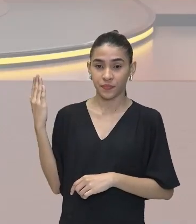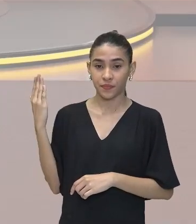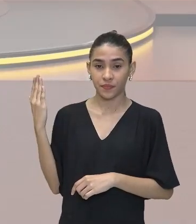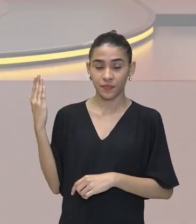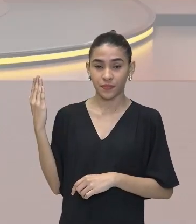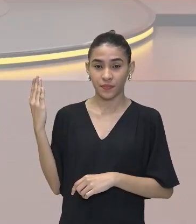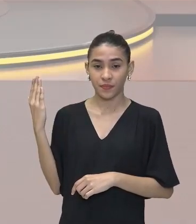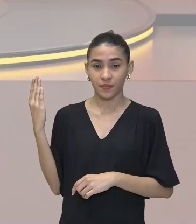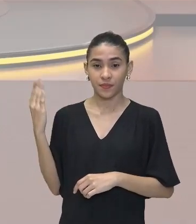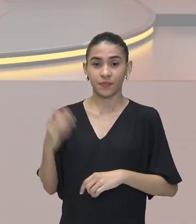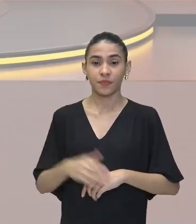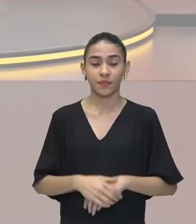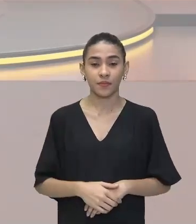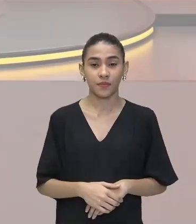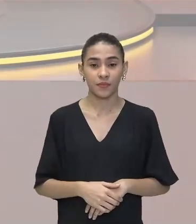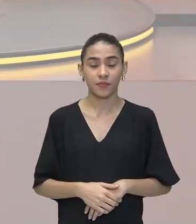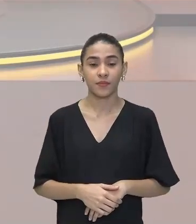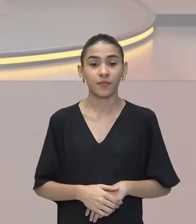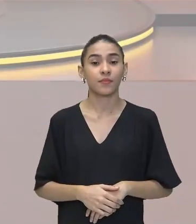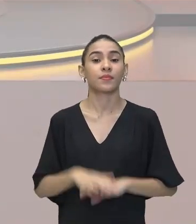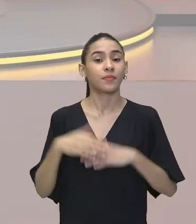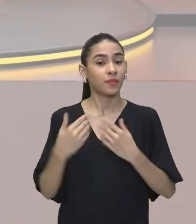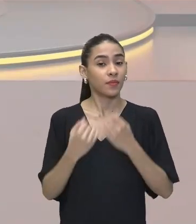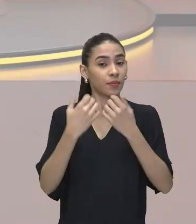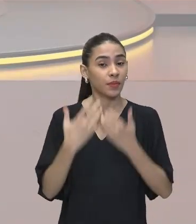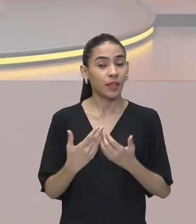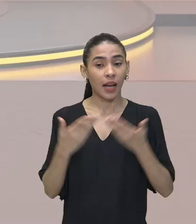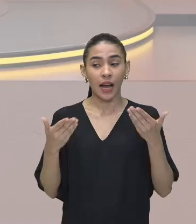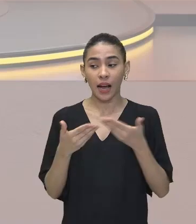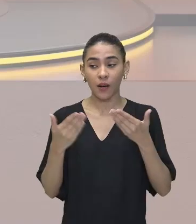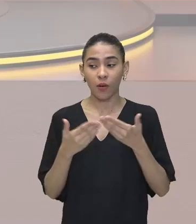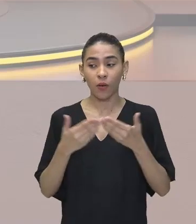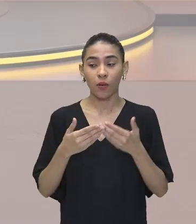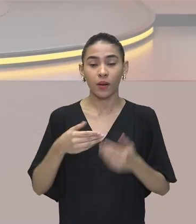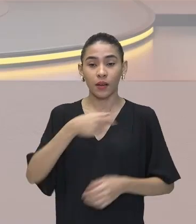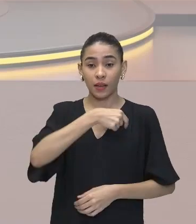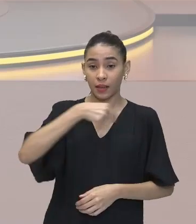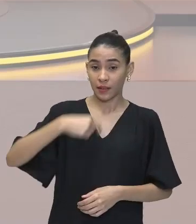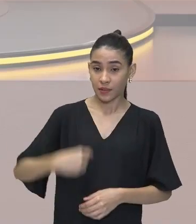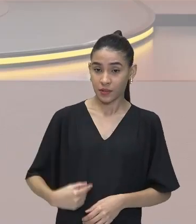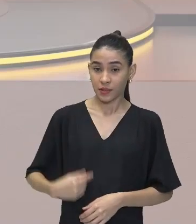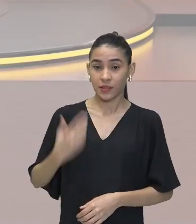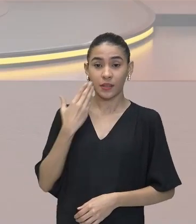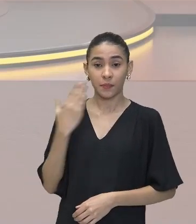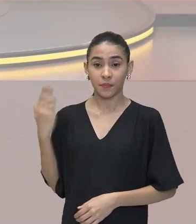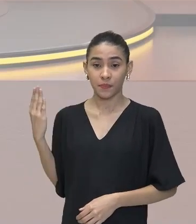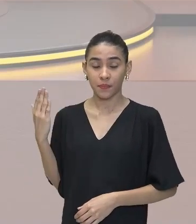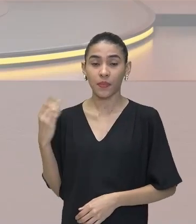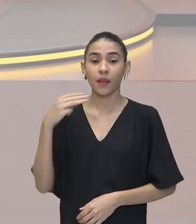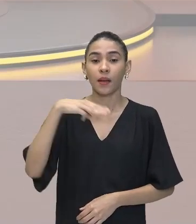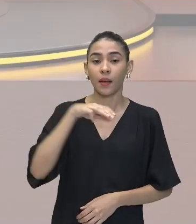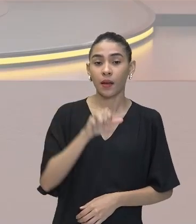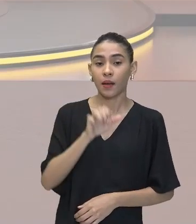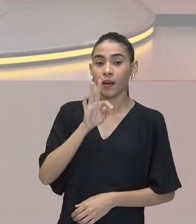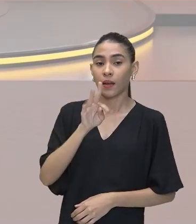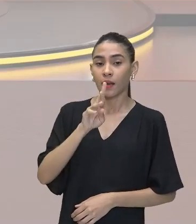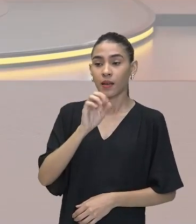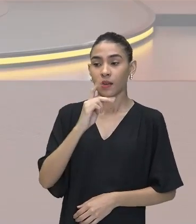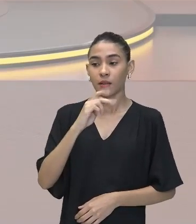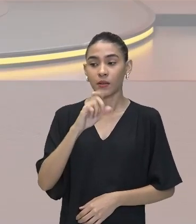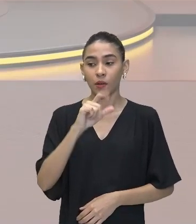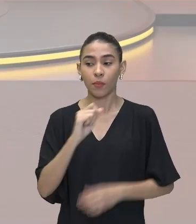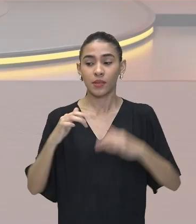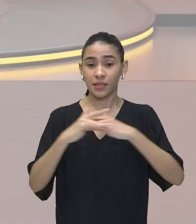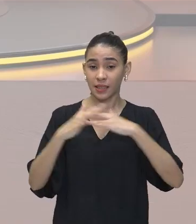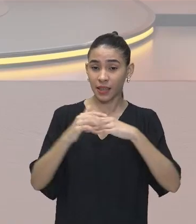Londres na Inglaterra. Nós vamos falar sobre metrópoles, tá? E essas metrópoles grandes, essas metrópoles internacionais,